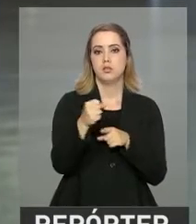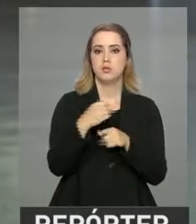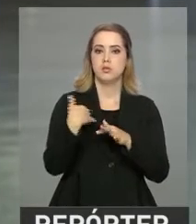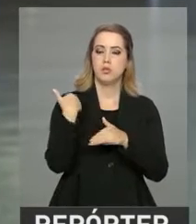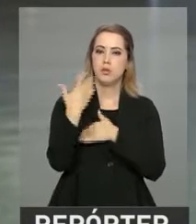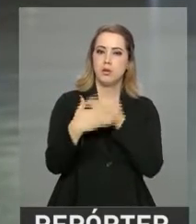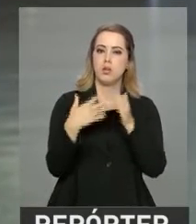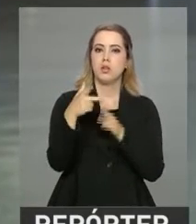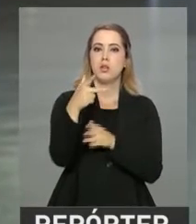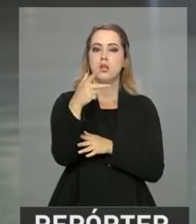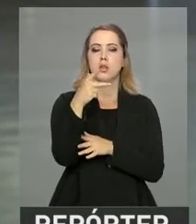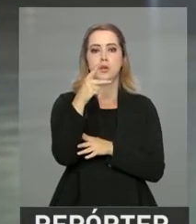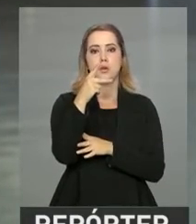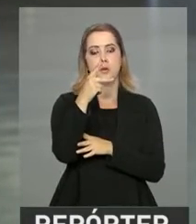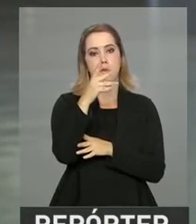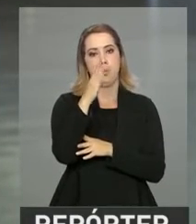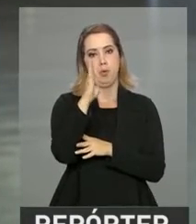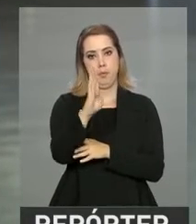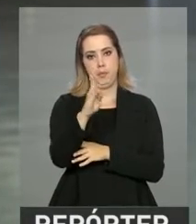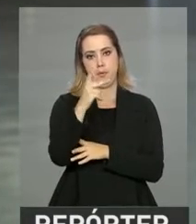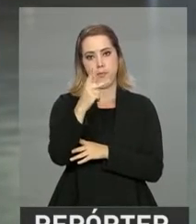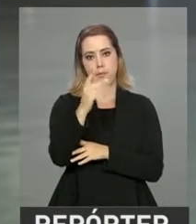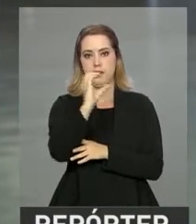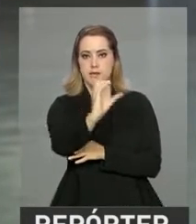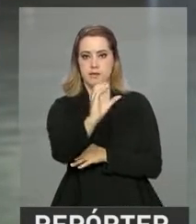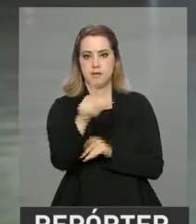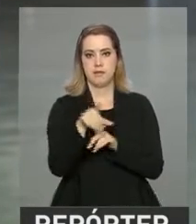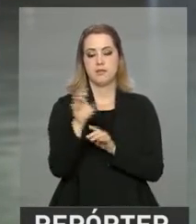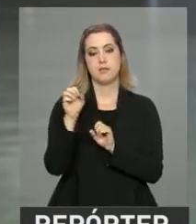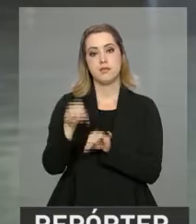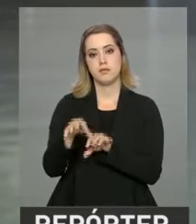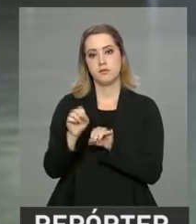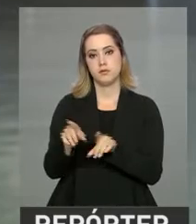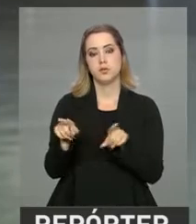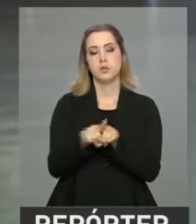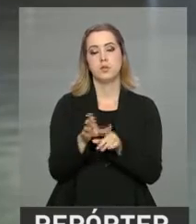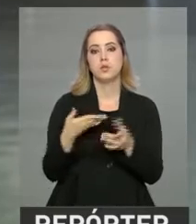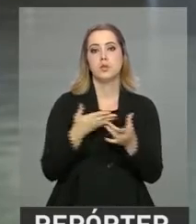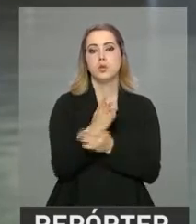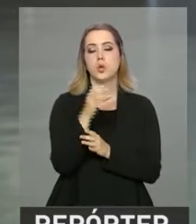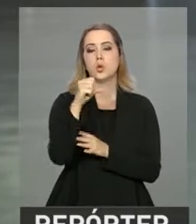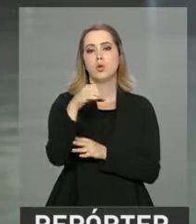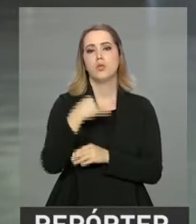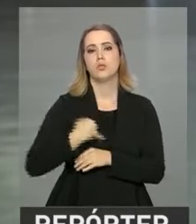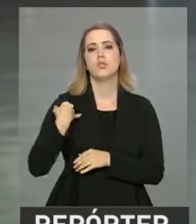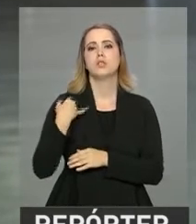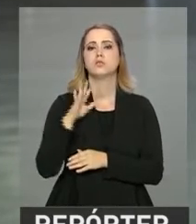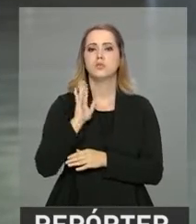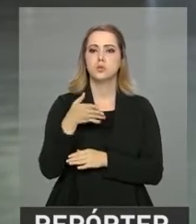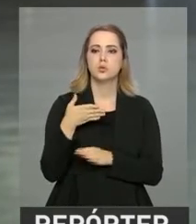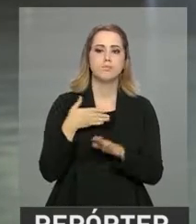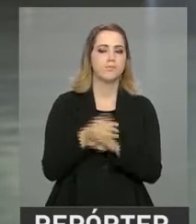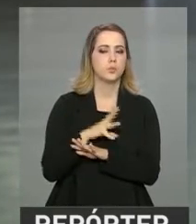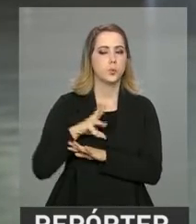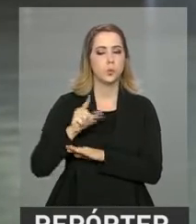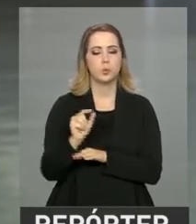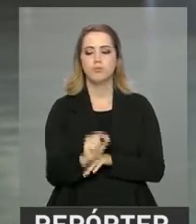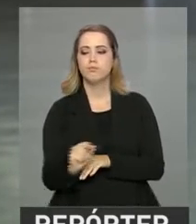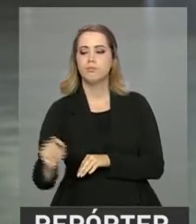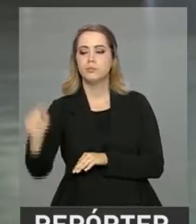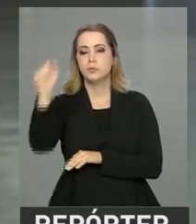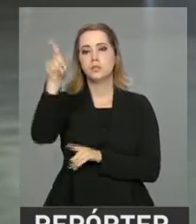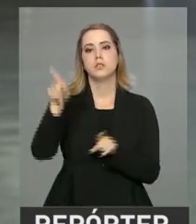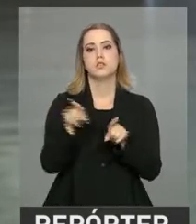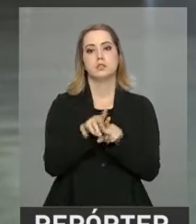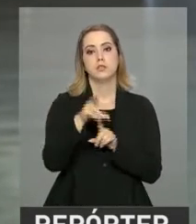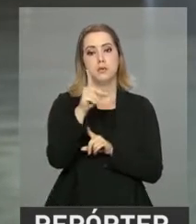prestação continuada da assistência social na escola. O programa completou 9 anos, está presente em todos os estados e no Distrito Federal